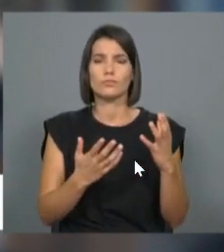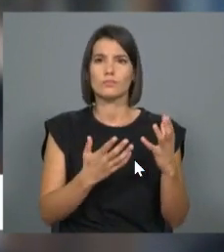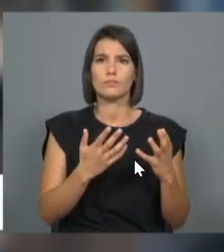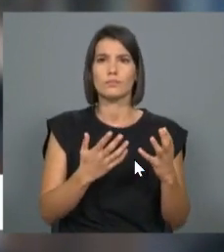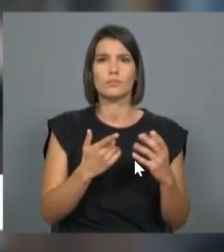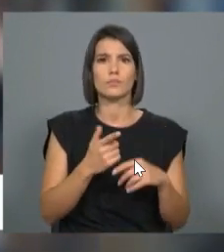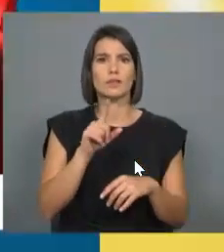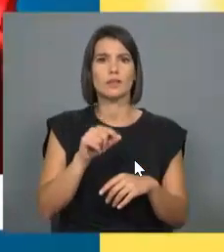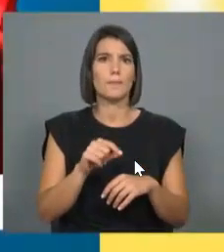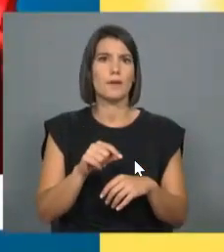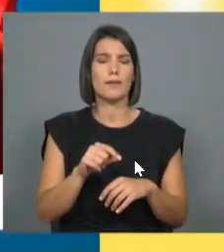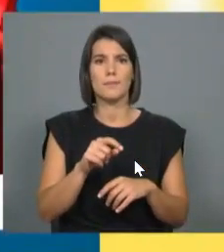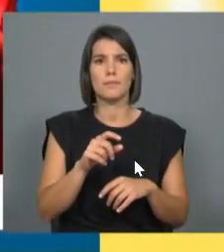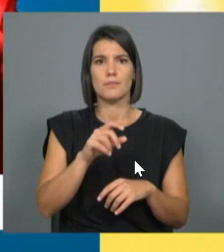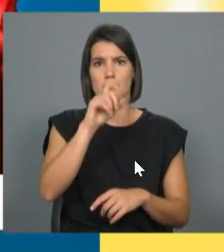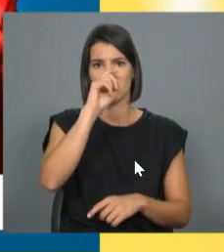parte de